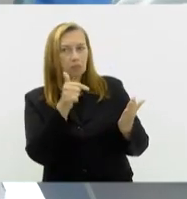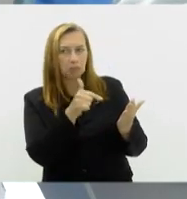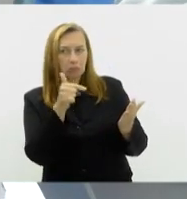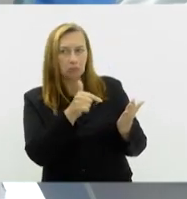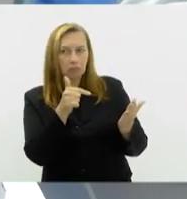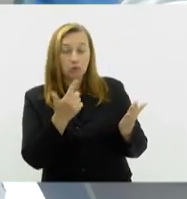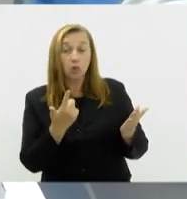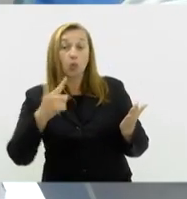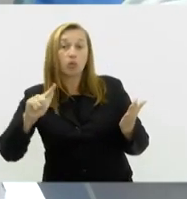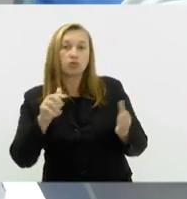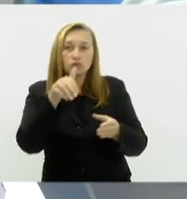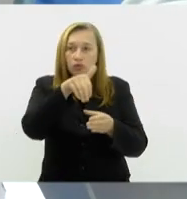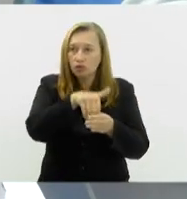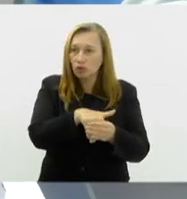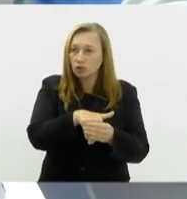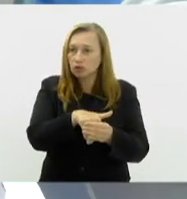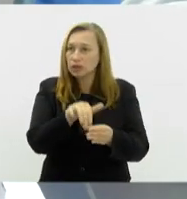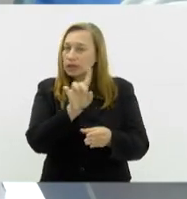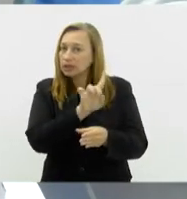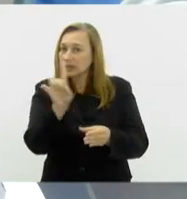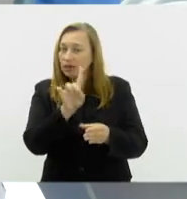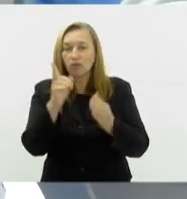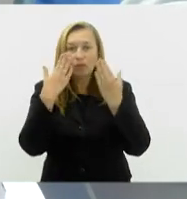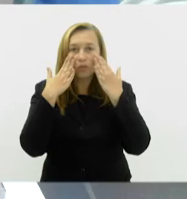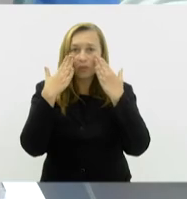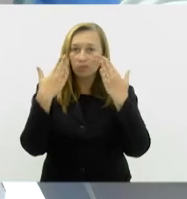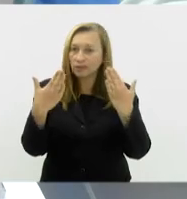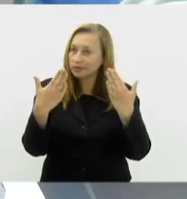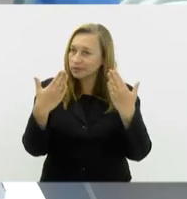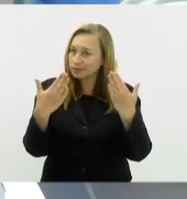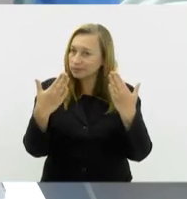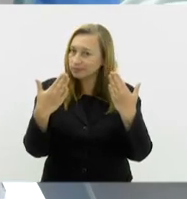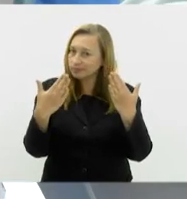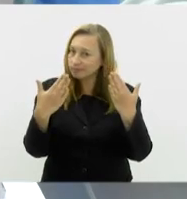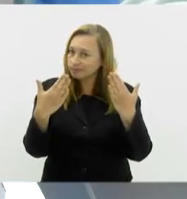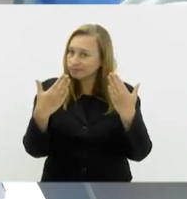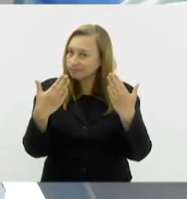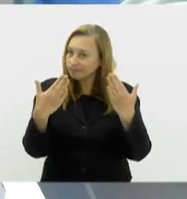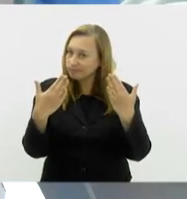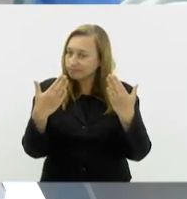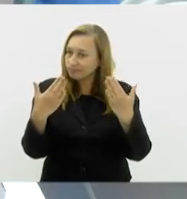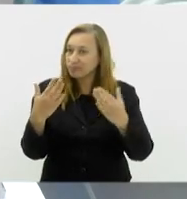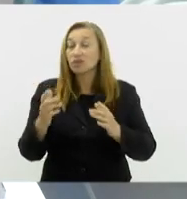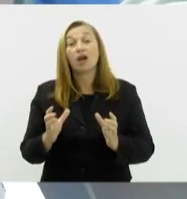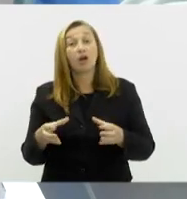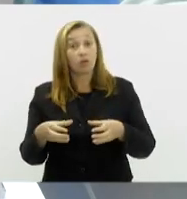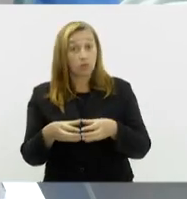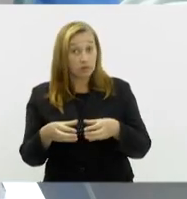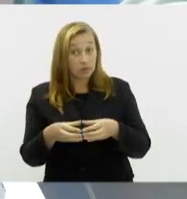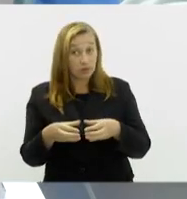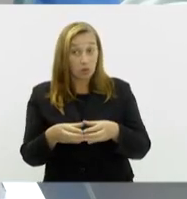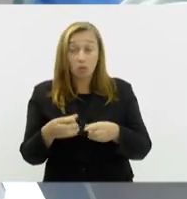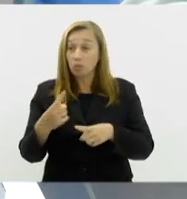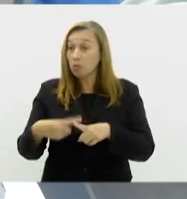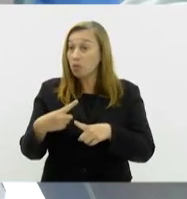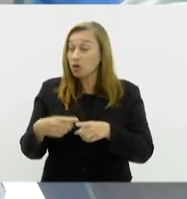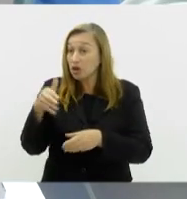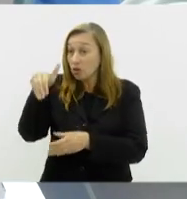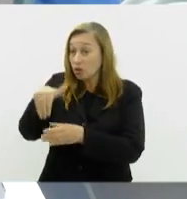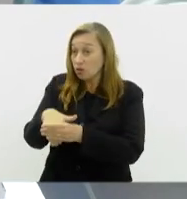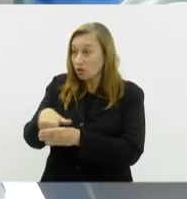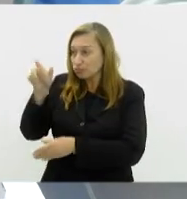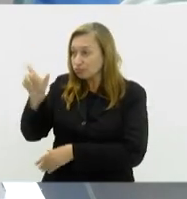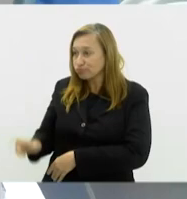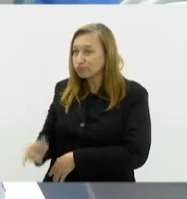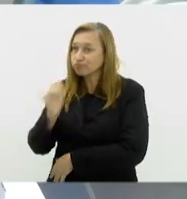outro voto que não foi apresentado a contento a esta comissão porque o voto do relator